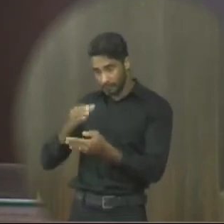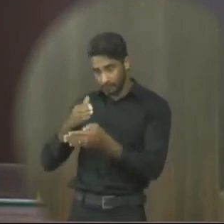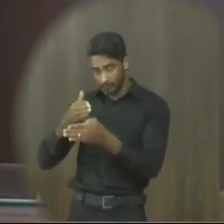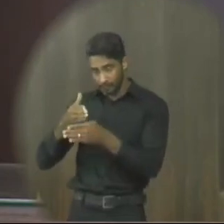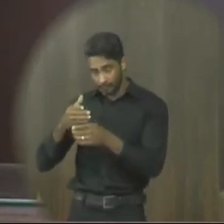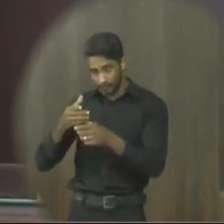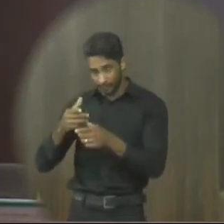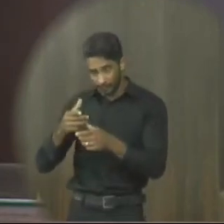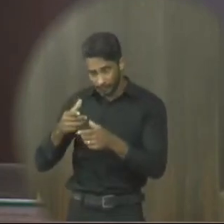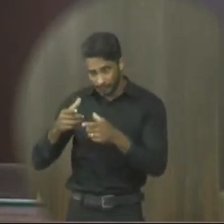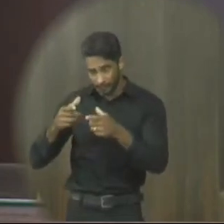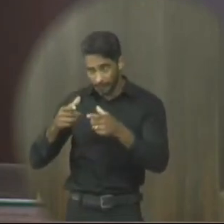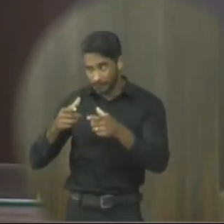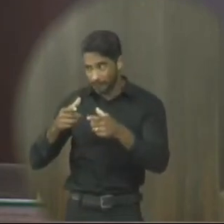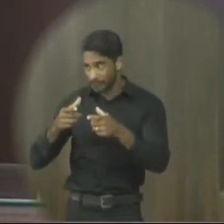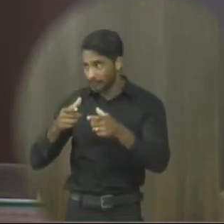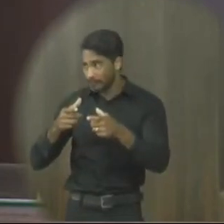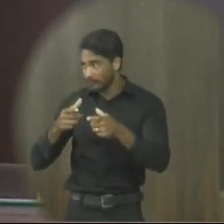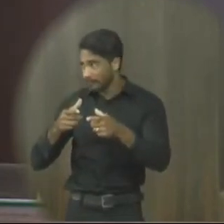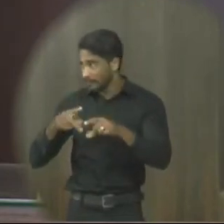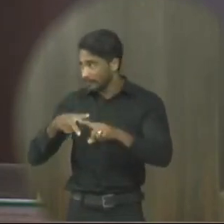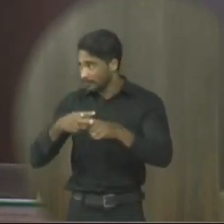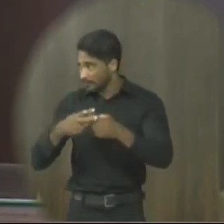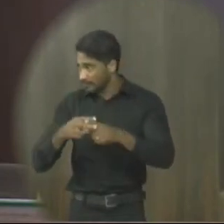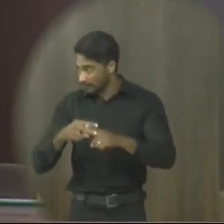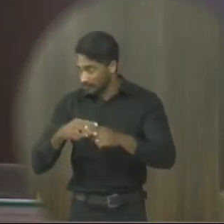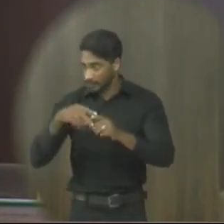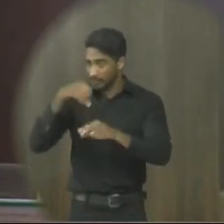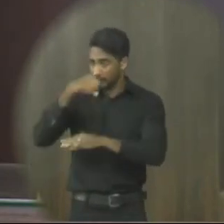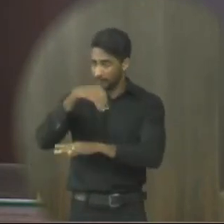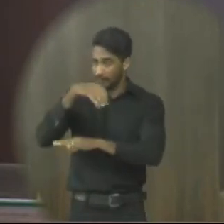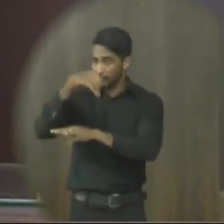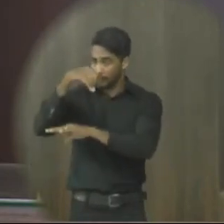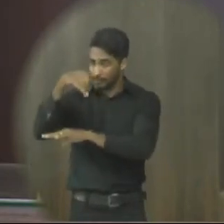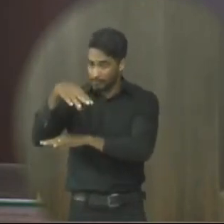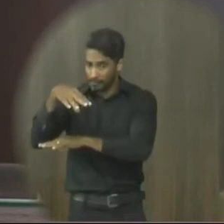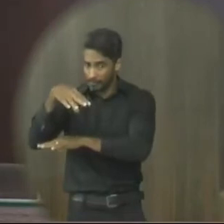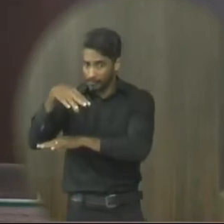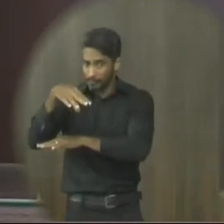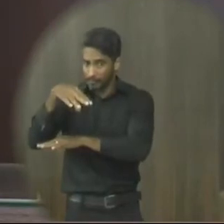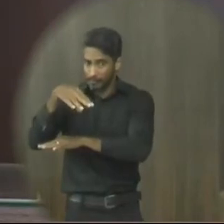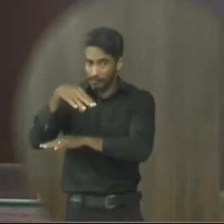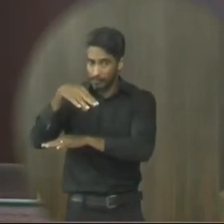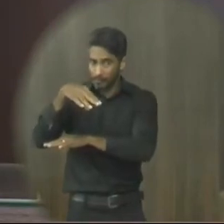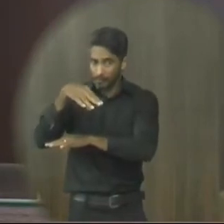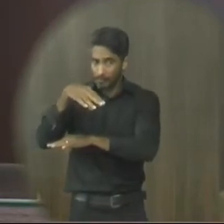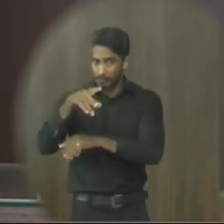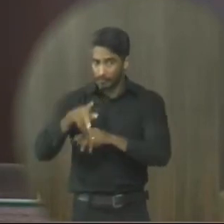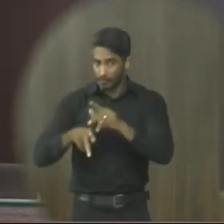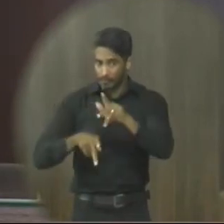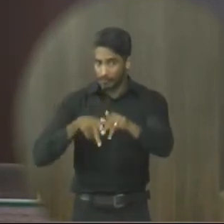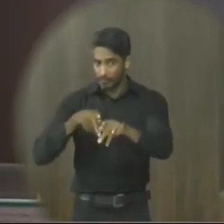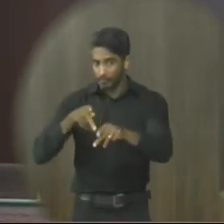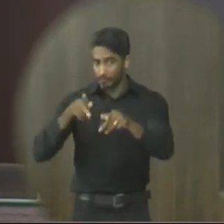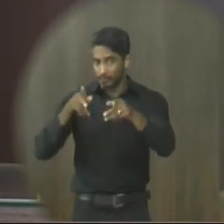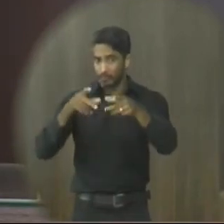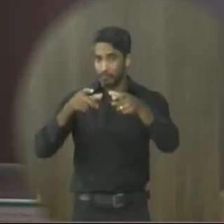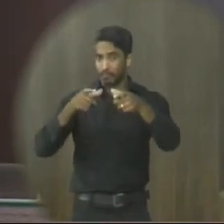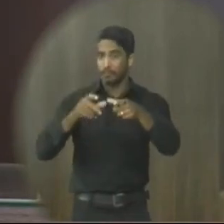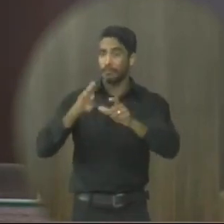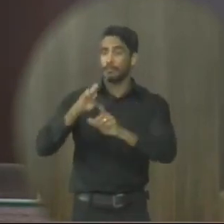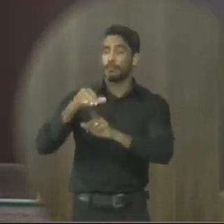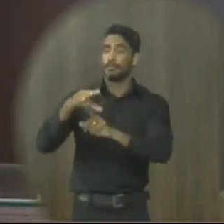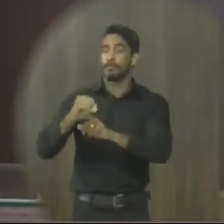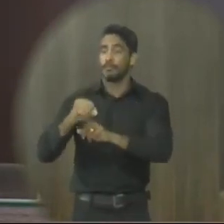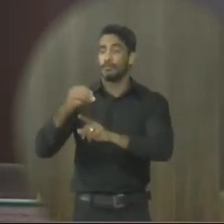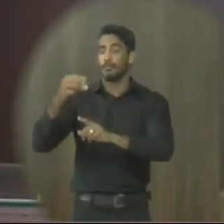competente no sentido de proceder à manutenção de troca de lâmpadas dos postos e de iluminação pública localizada no Beco 3 do bairro